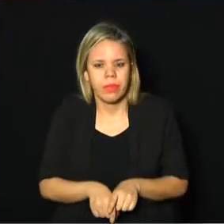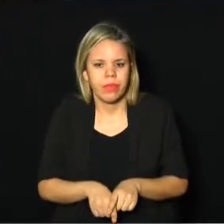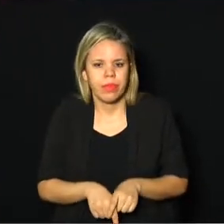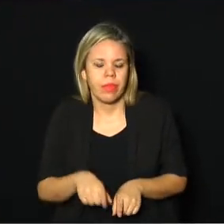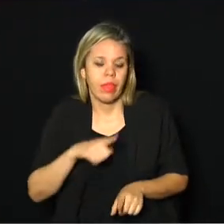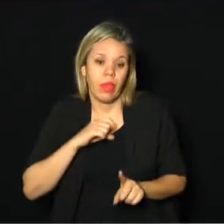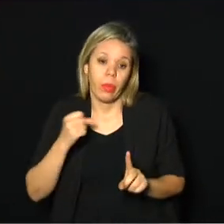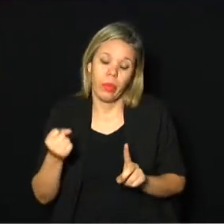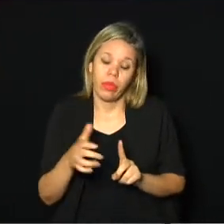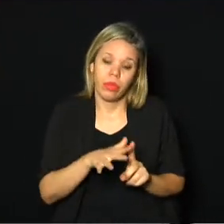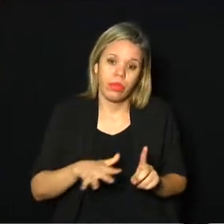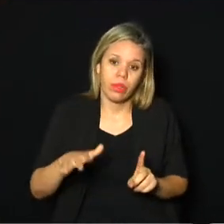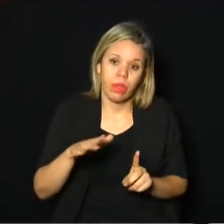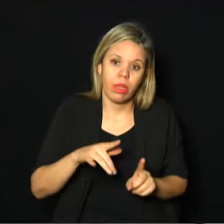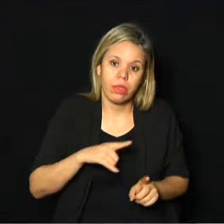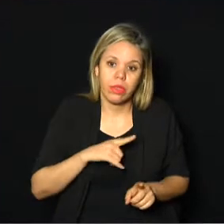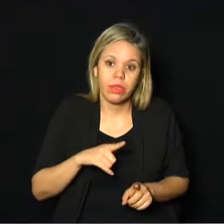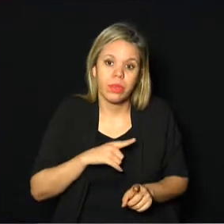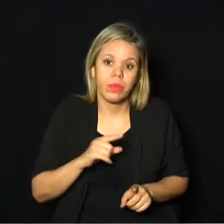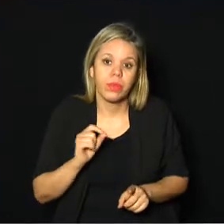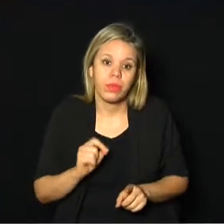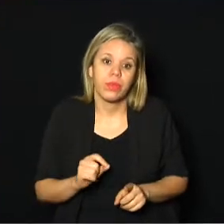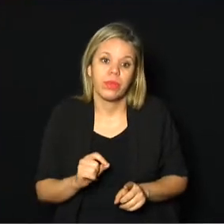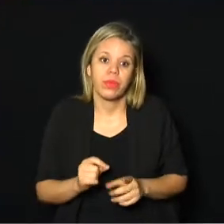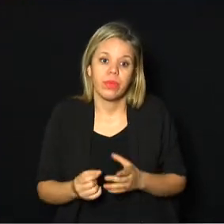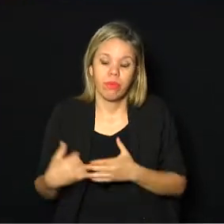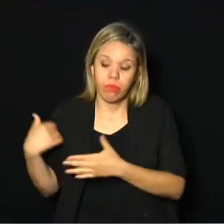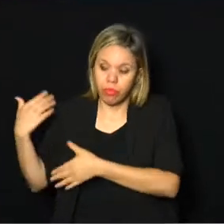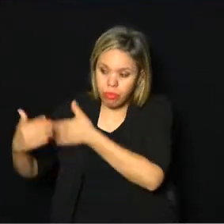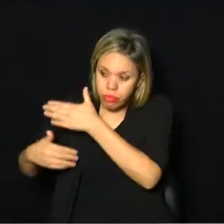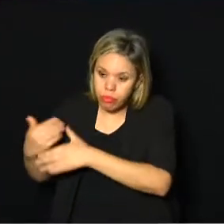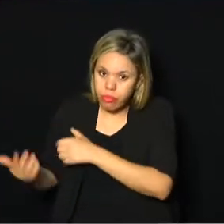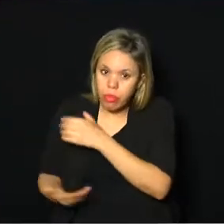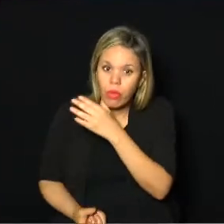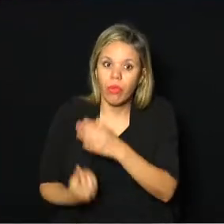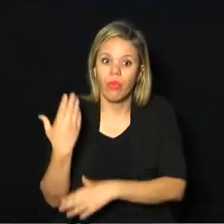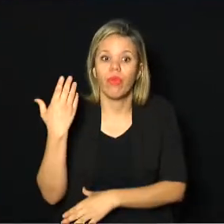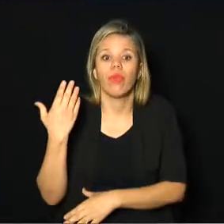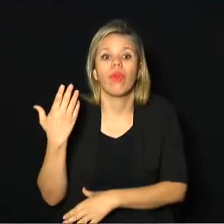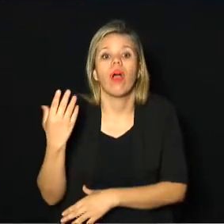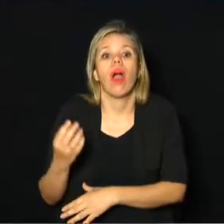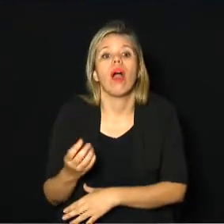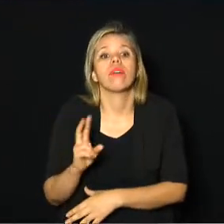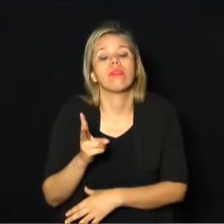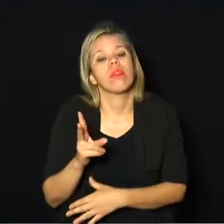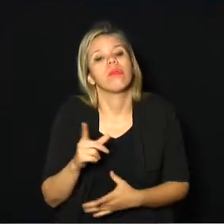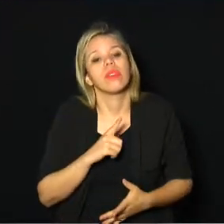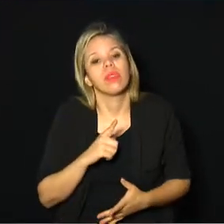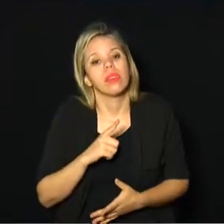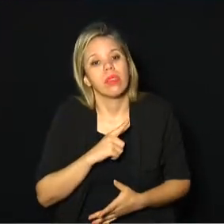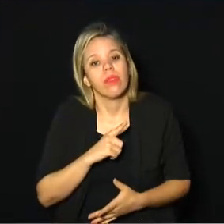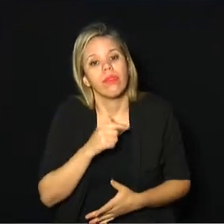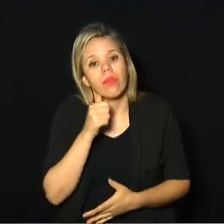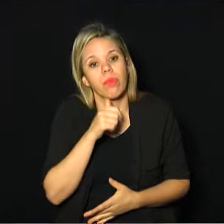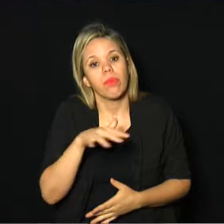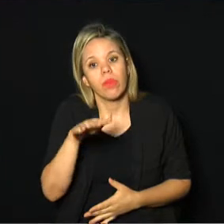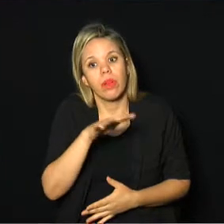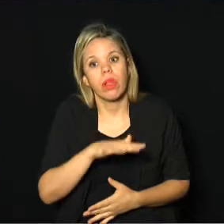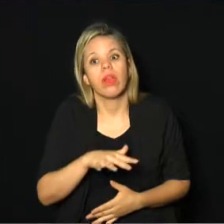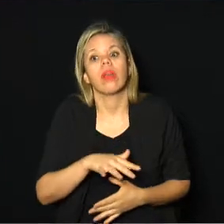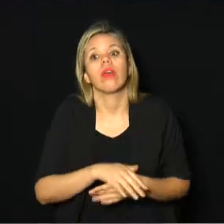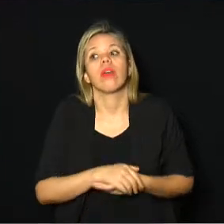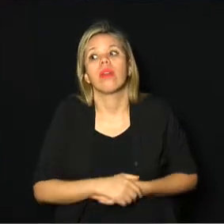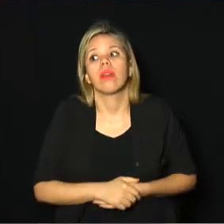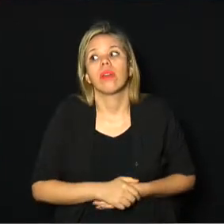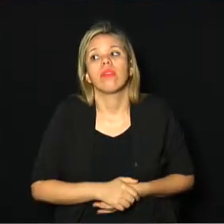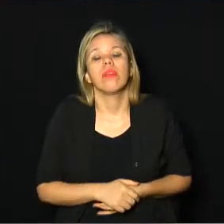sociedade aí que tem raízes que, historicamente, colocaram a mulher numa situação